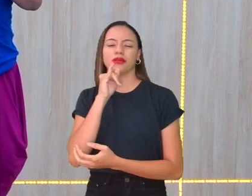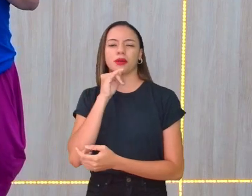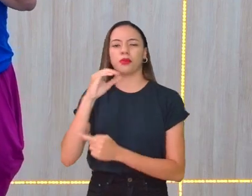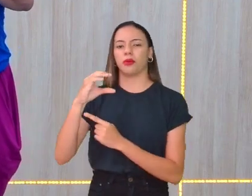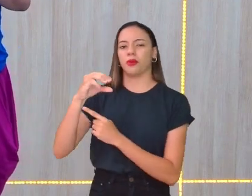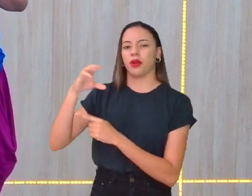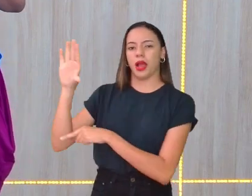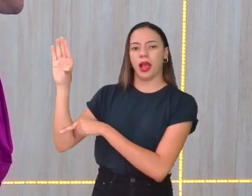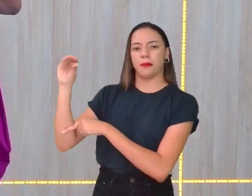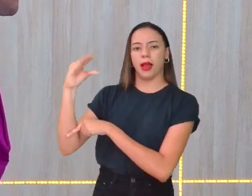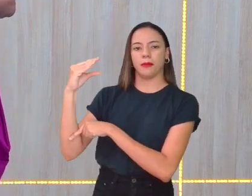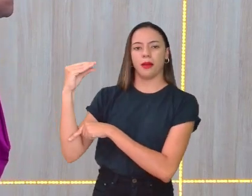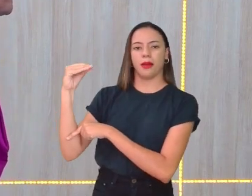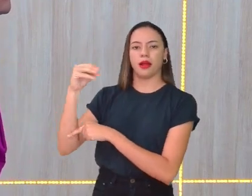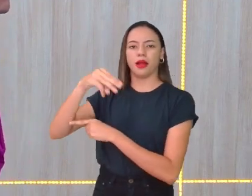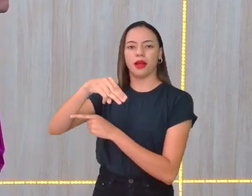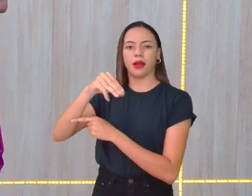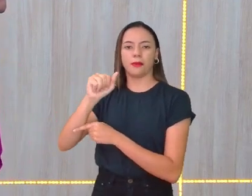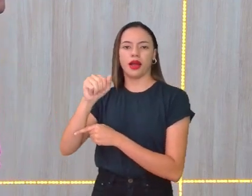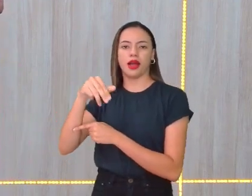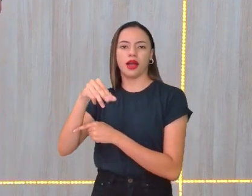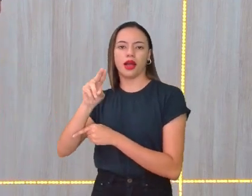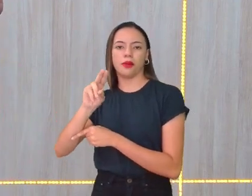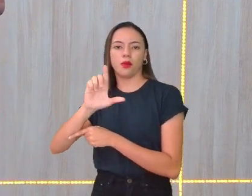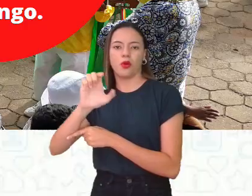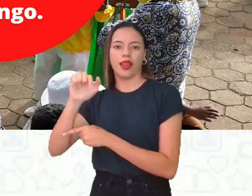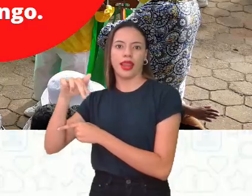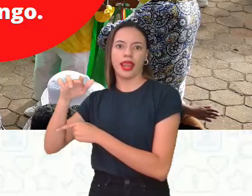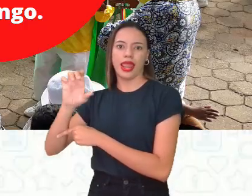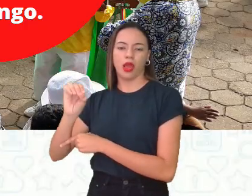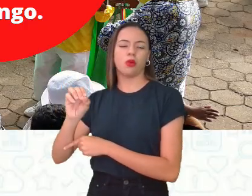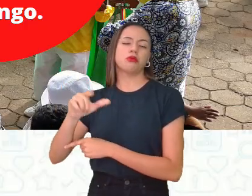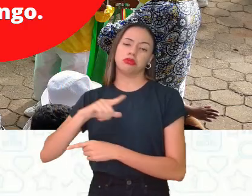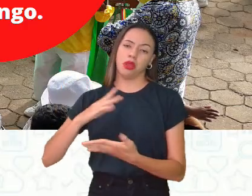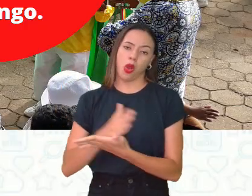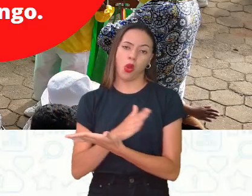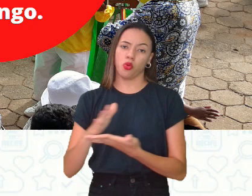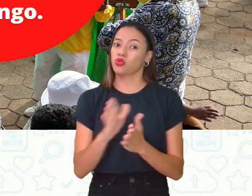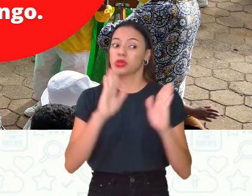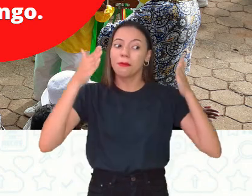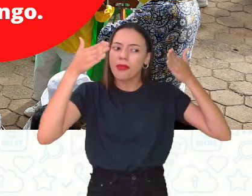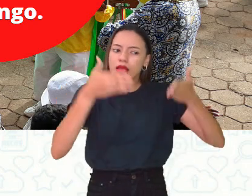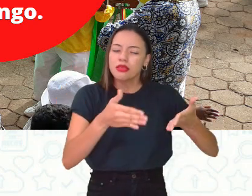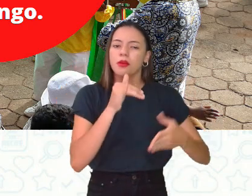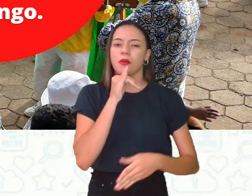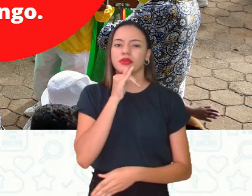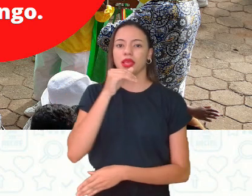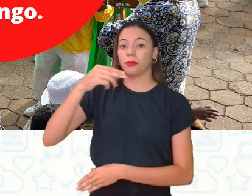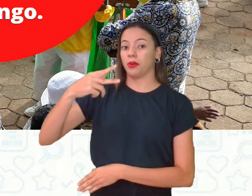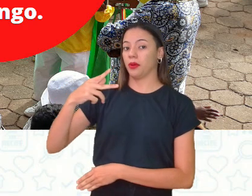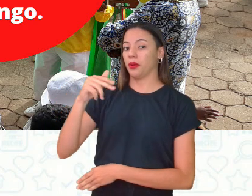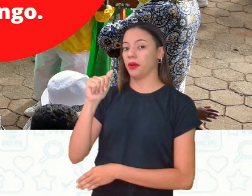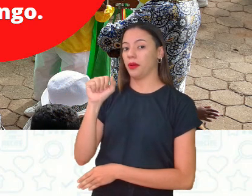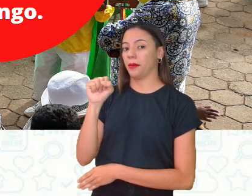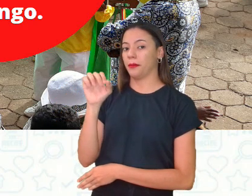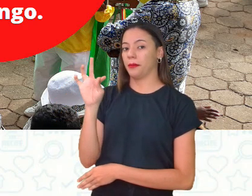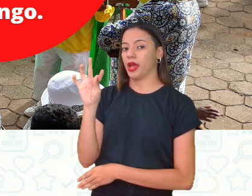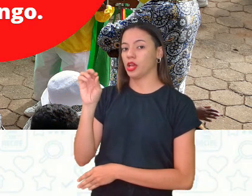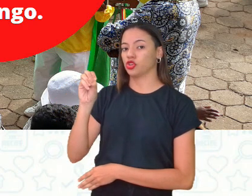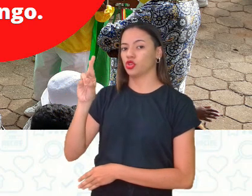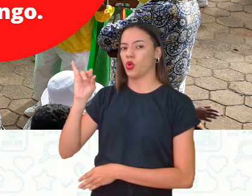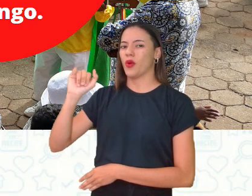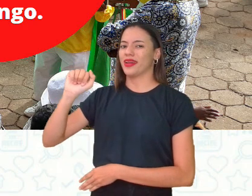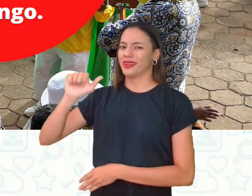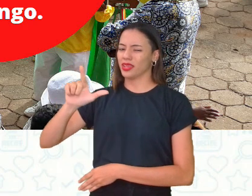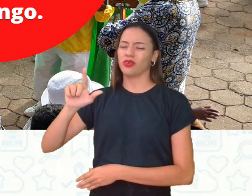alguns folguedos são bem específicos, como o pastoril. O pastoril é bem específico, é muito difícil a gente ver pastoril fora do período do